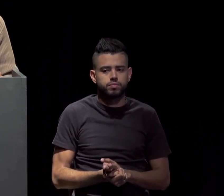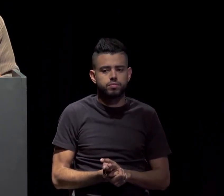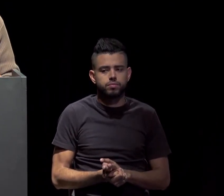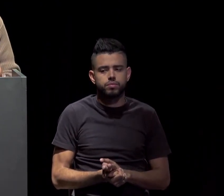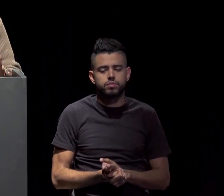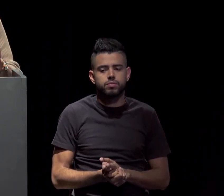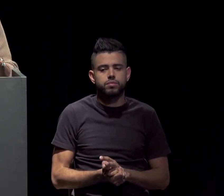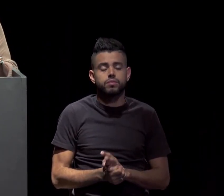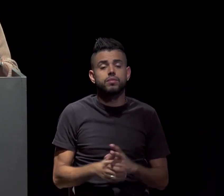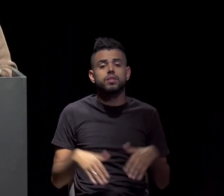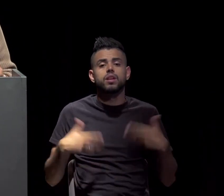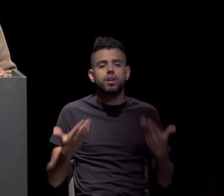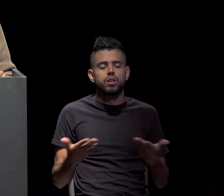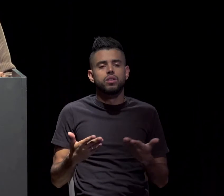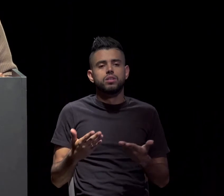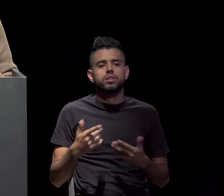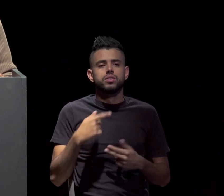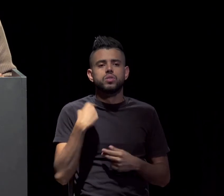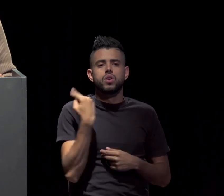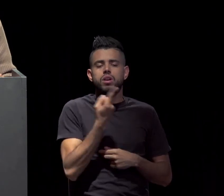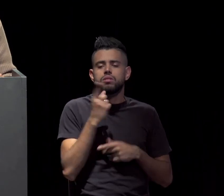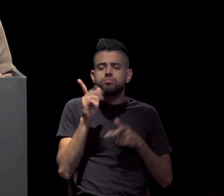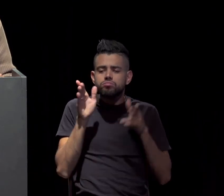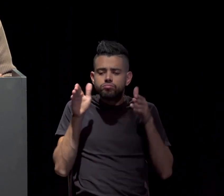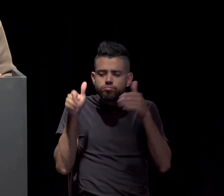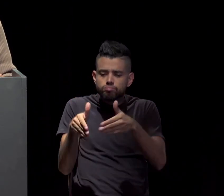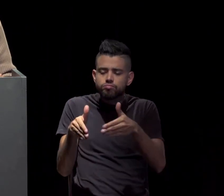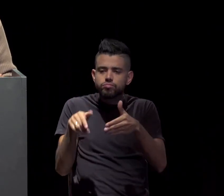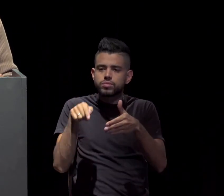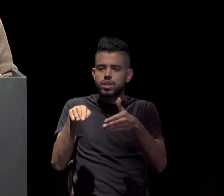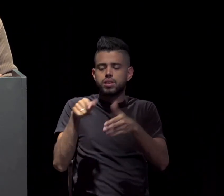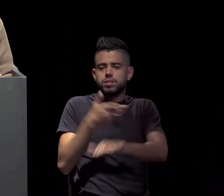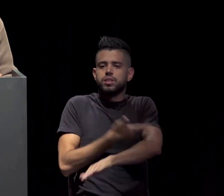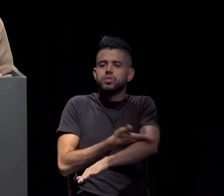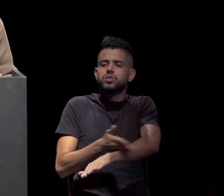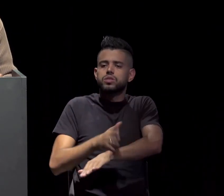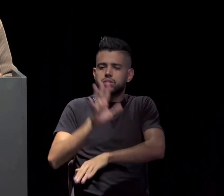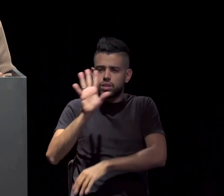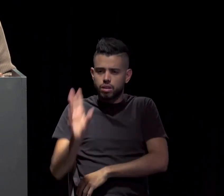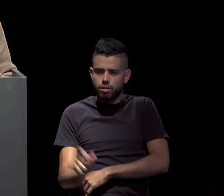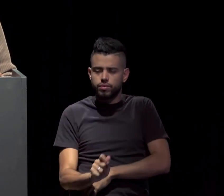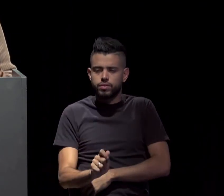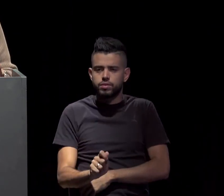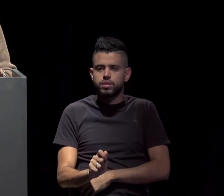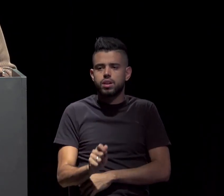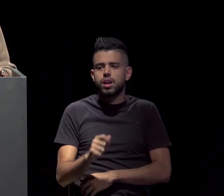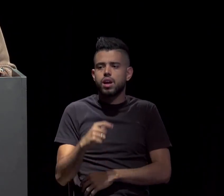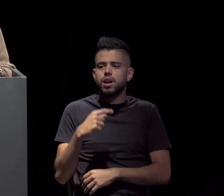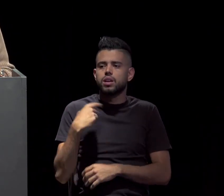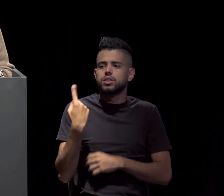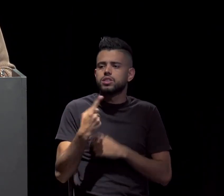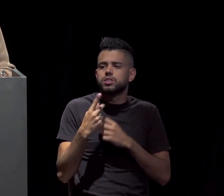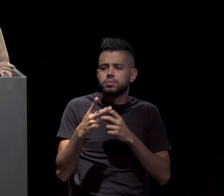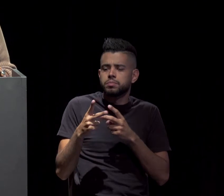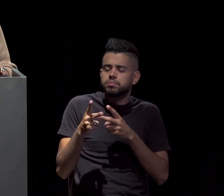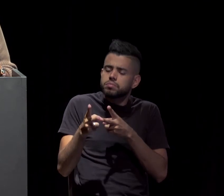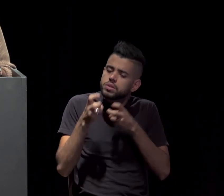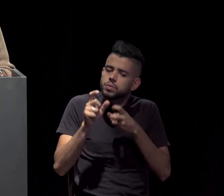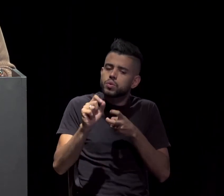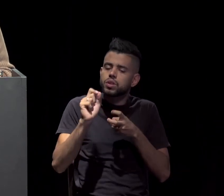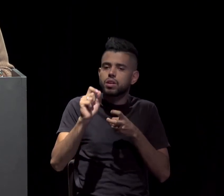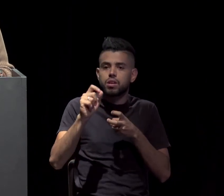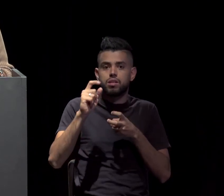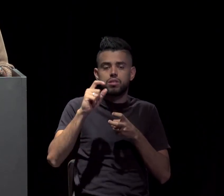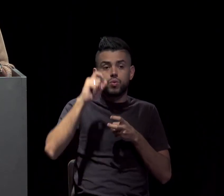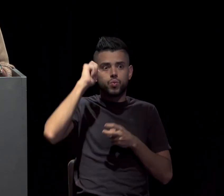quando nós fizemos o recorte especificamente das tradições afrodescendentes, nós fomos percebendo a constituição de um universo cultural que